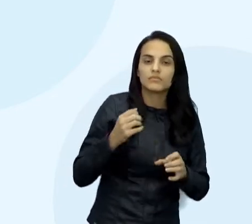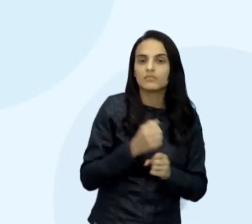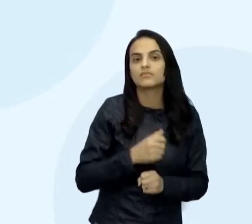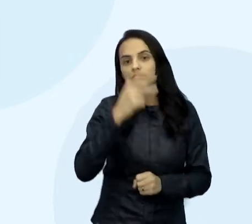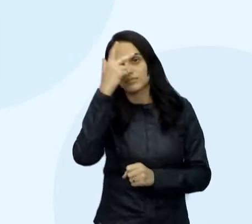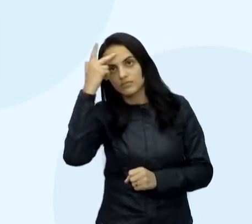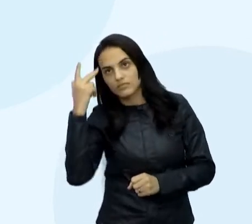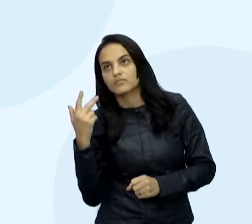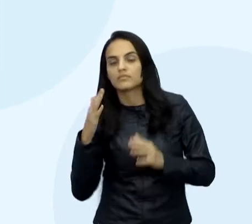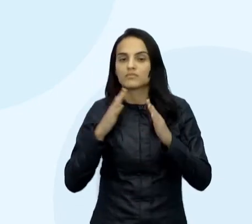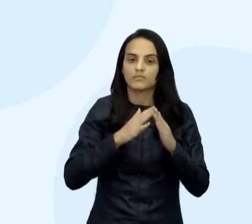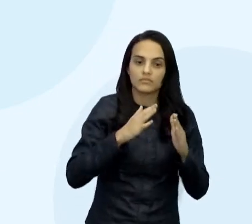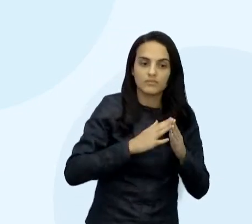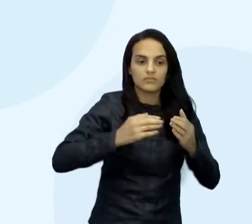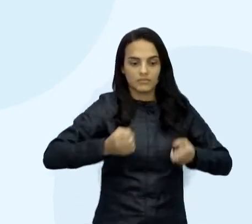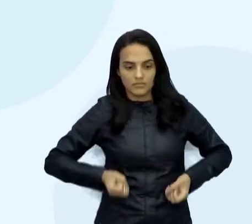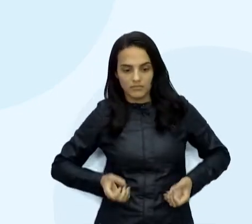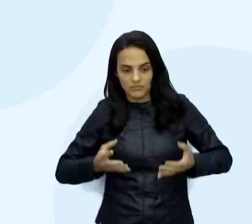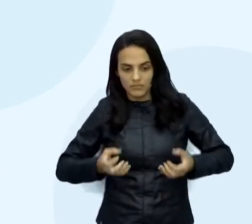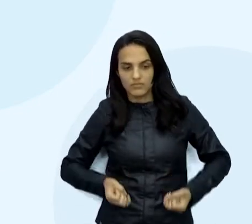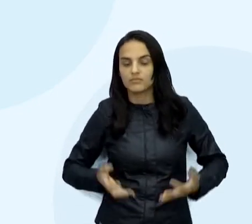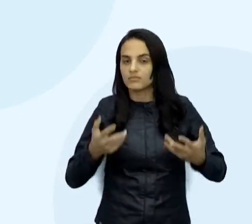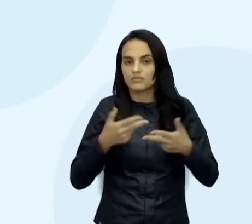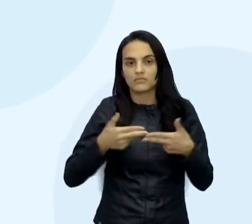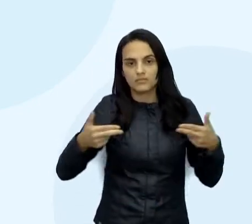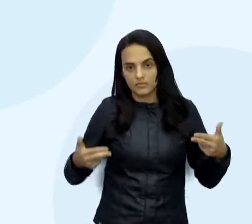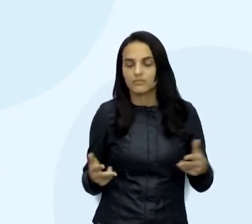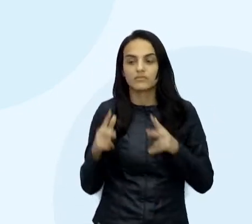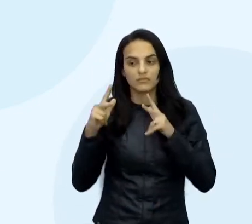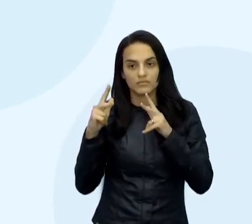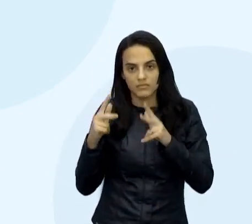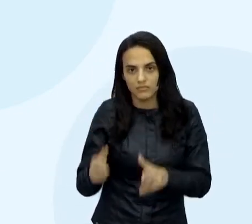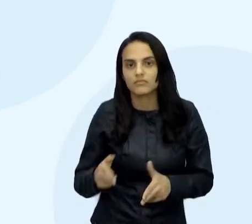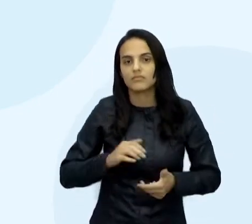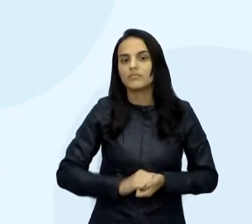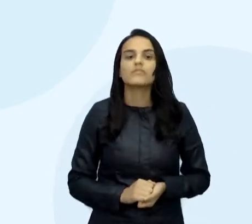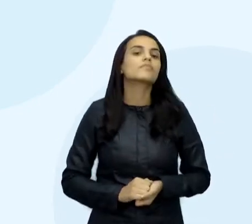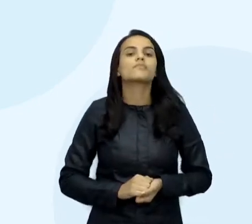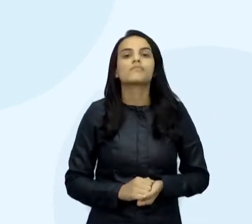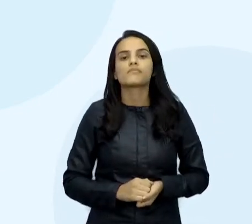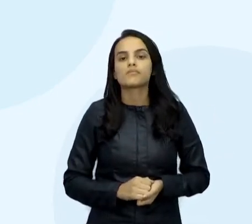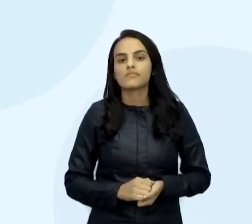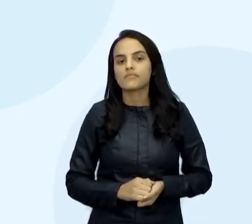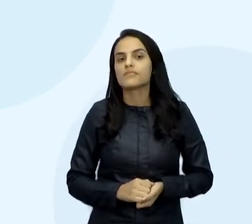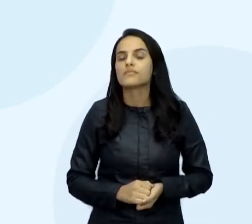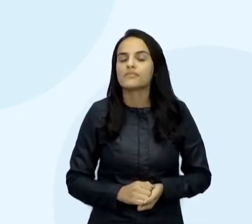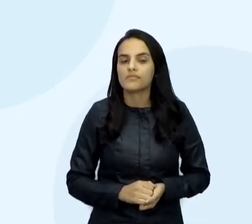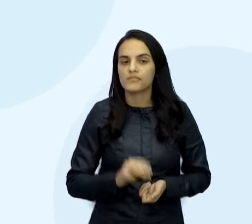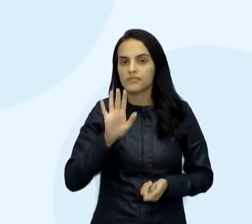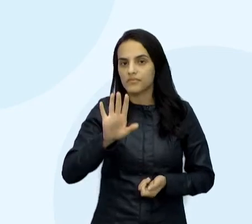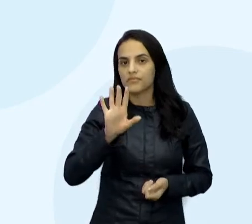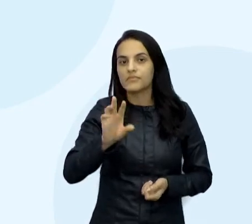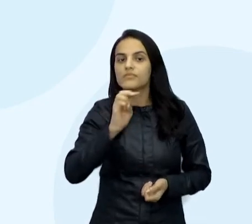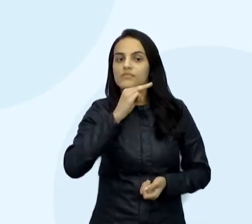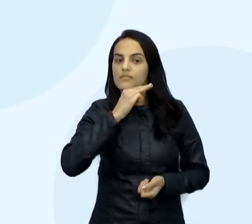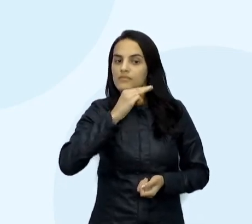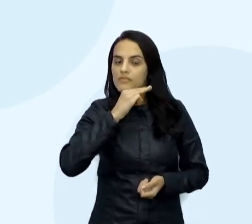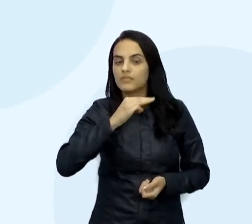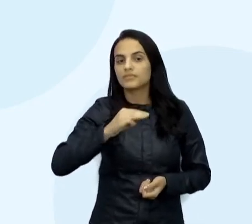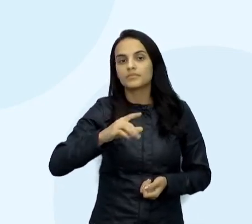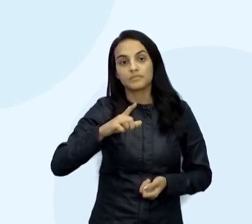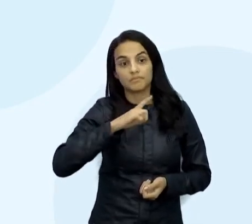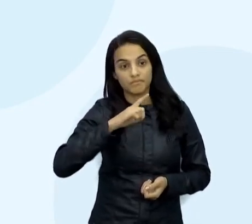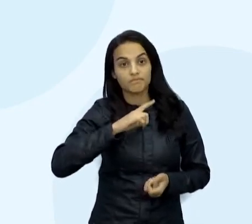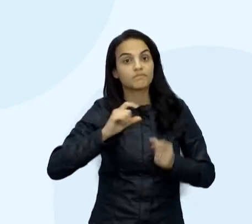na casa, o consumo, os aparelhos eram o mesmo durante esse período. Só que em março houve